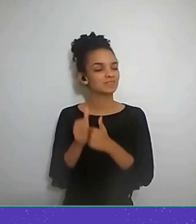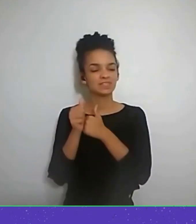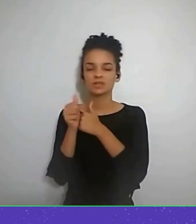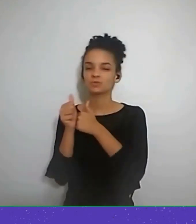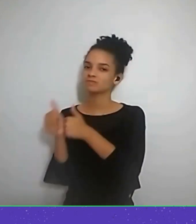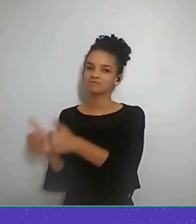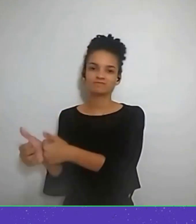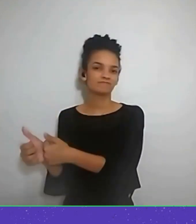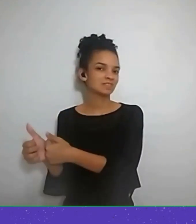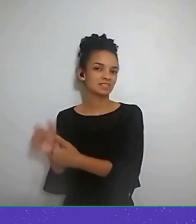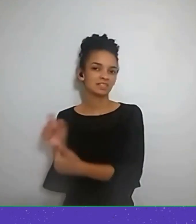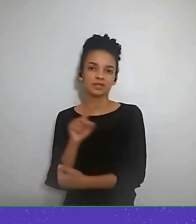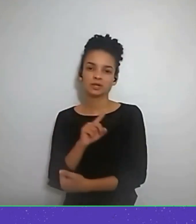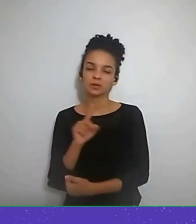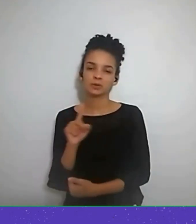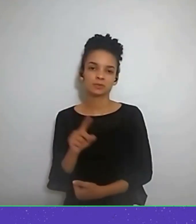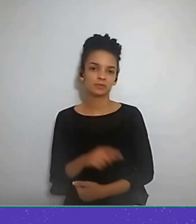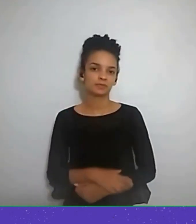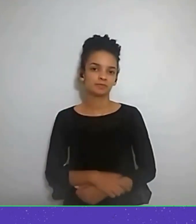Em Atos 13